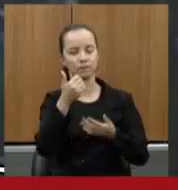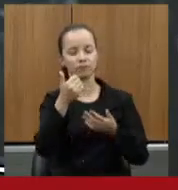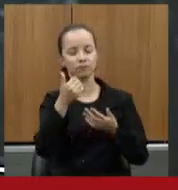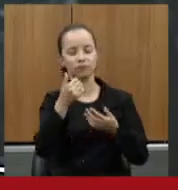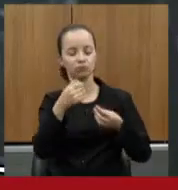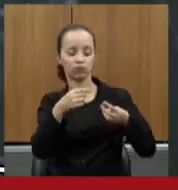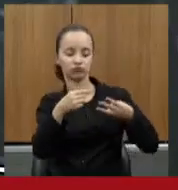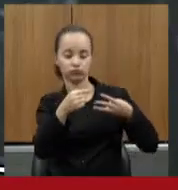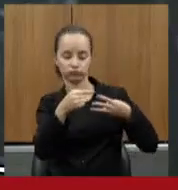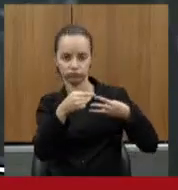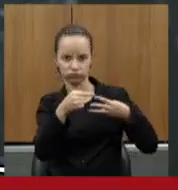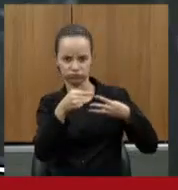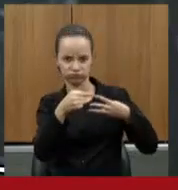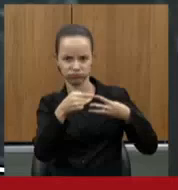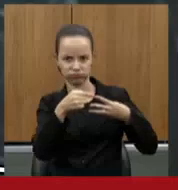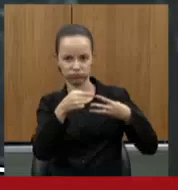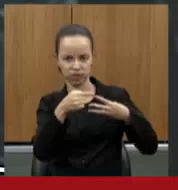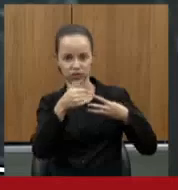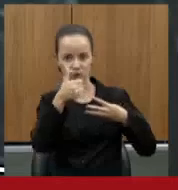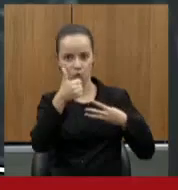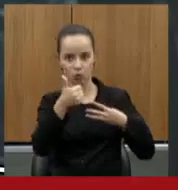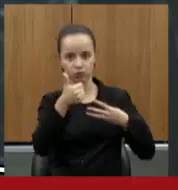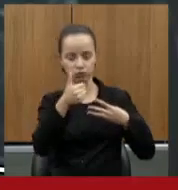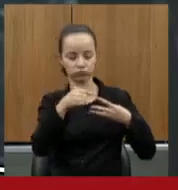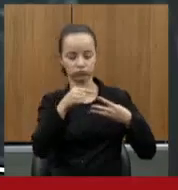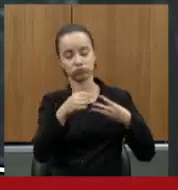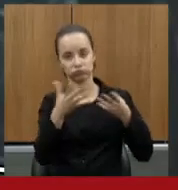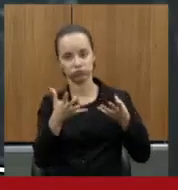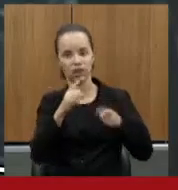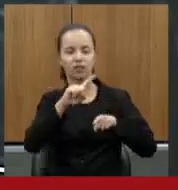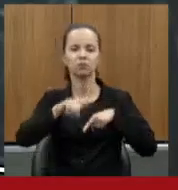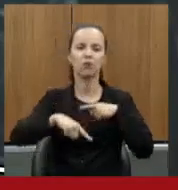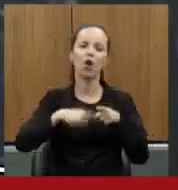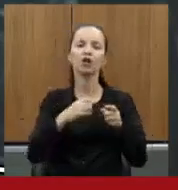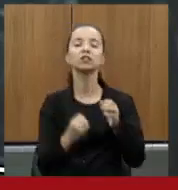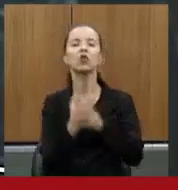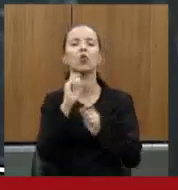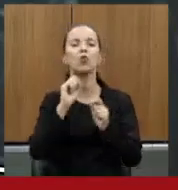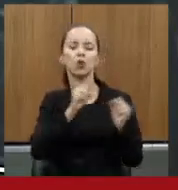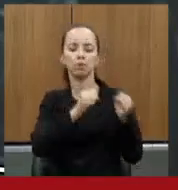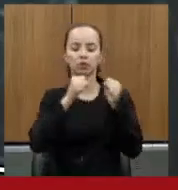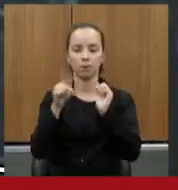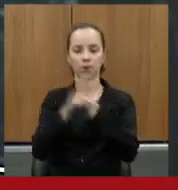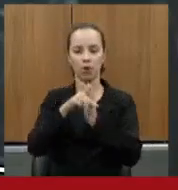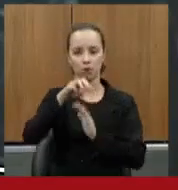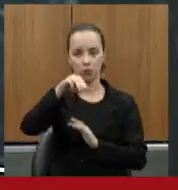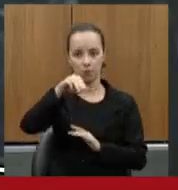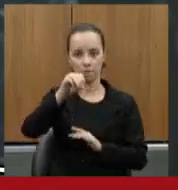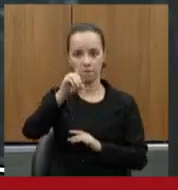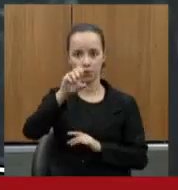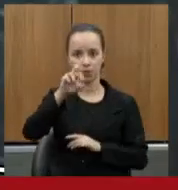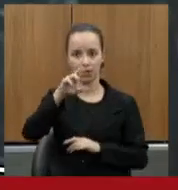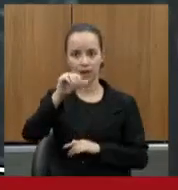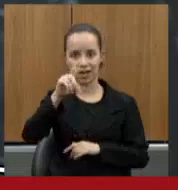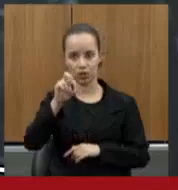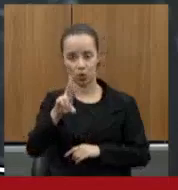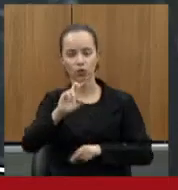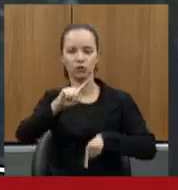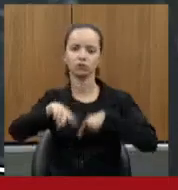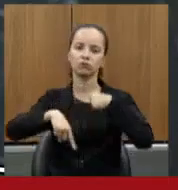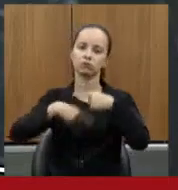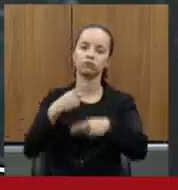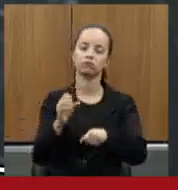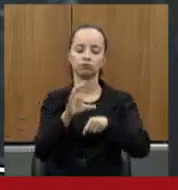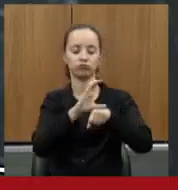modificações. A mais importante delas foi criar o poder moderador, e aí, então, outorgou esta Constituição, que,